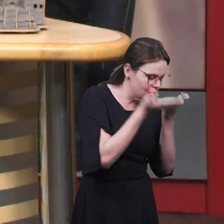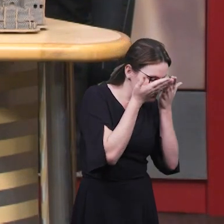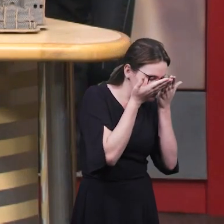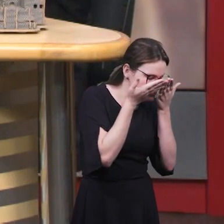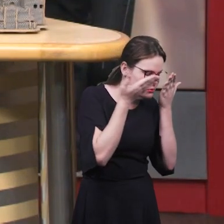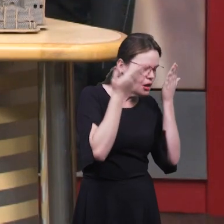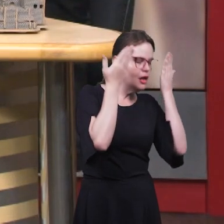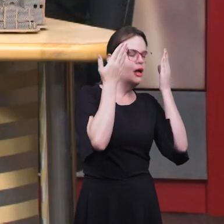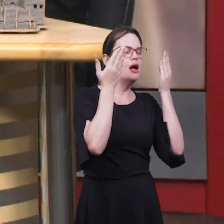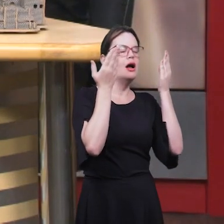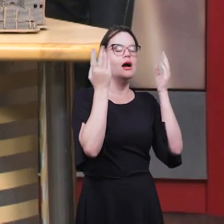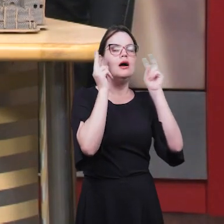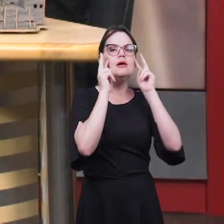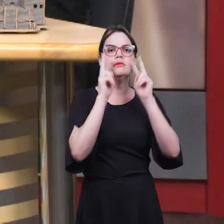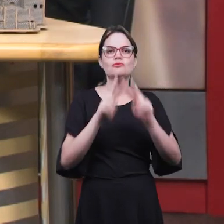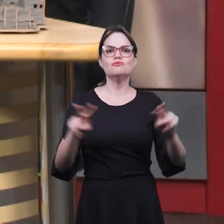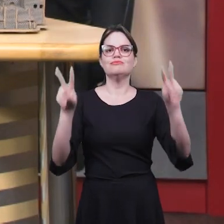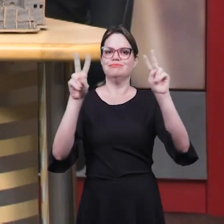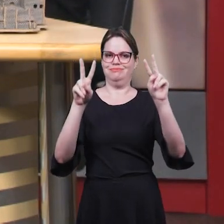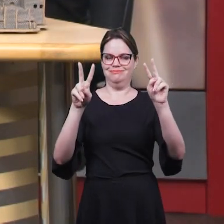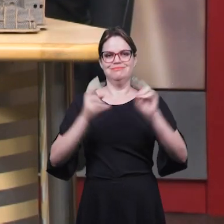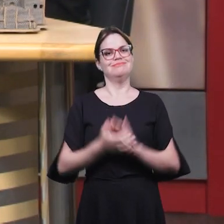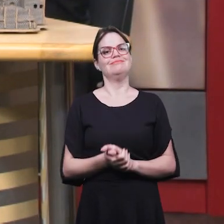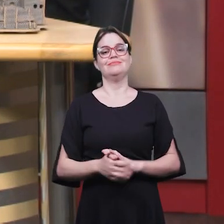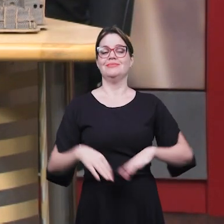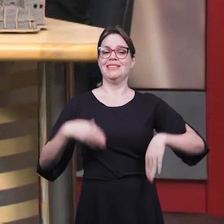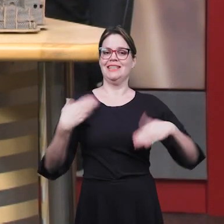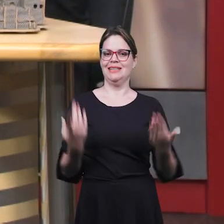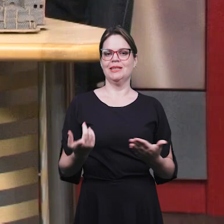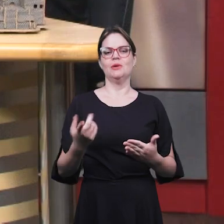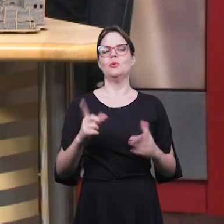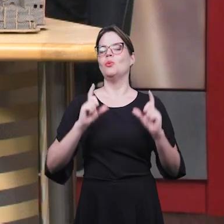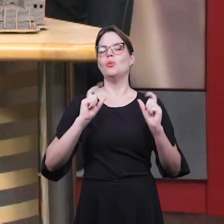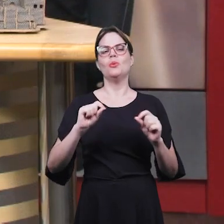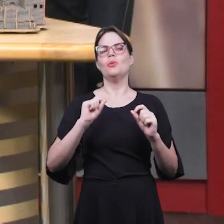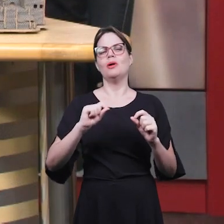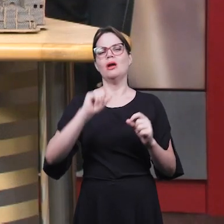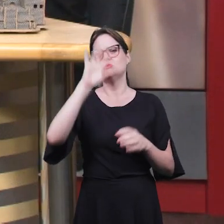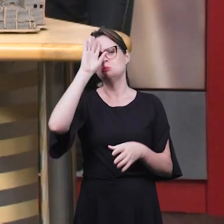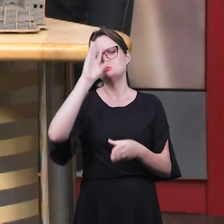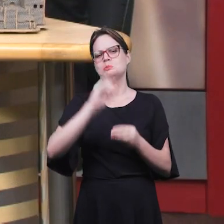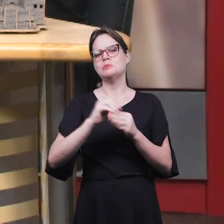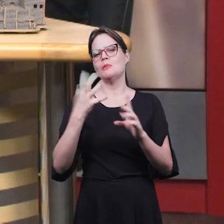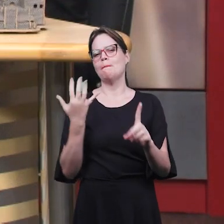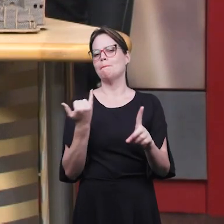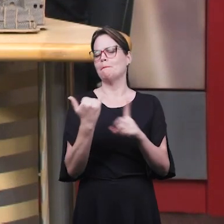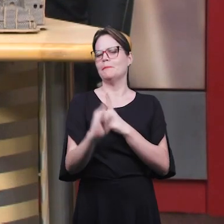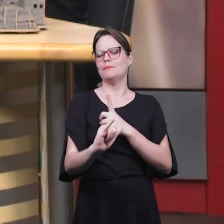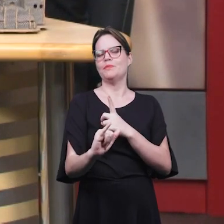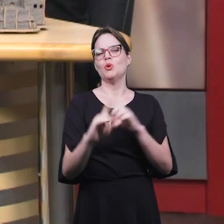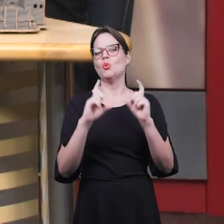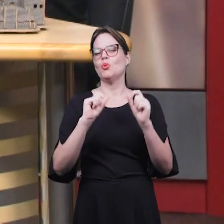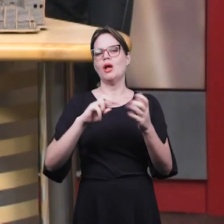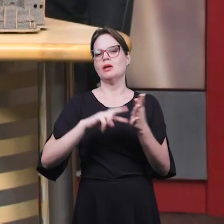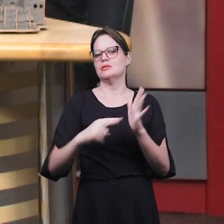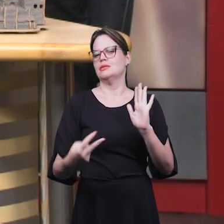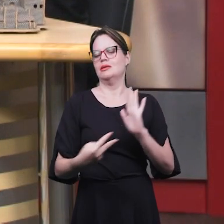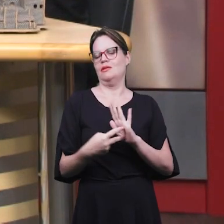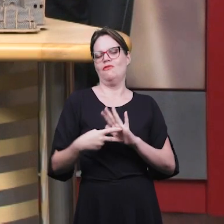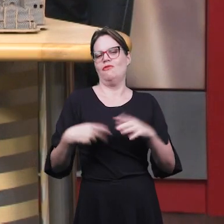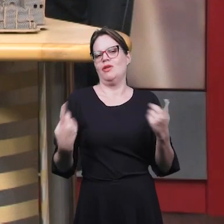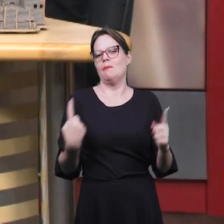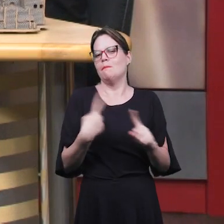profético, né? O significado, o porquê que o Senhor curou toda essa etapa da